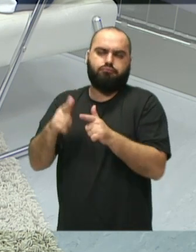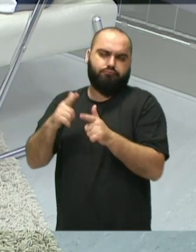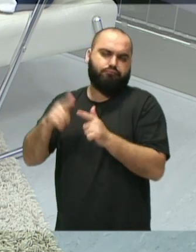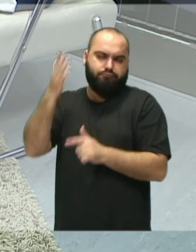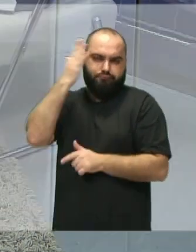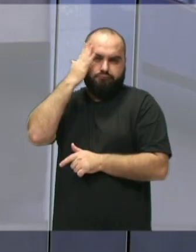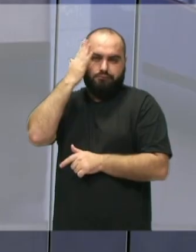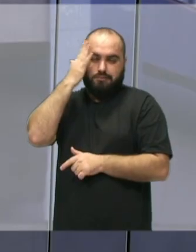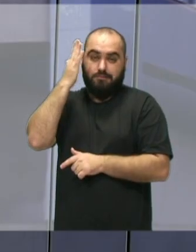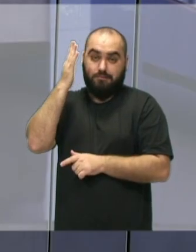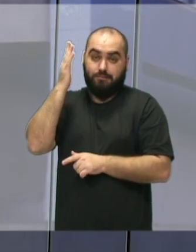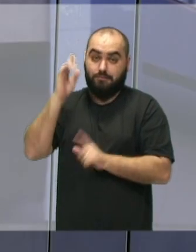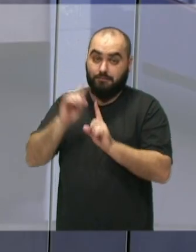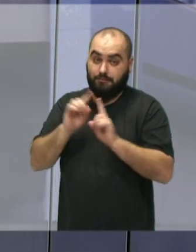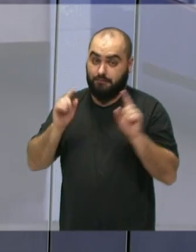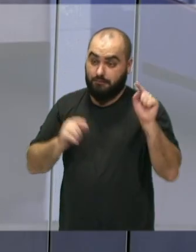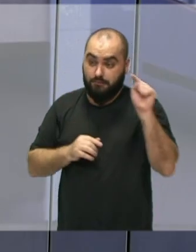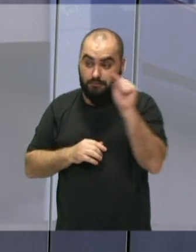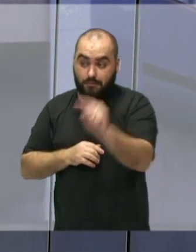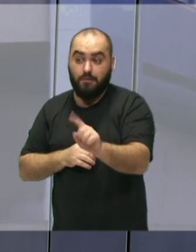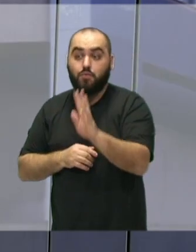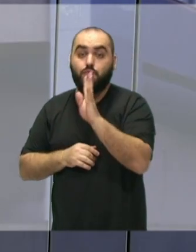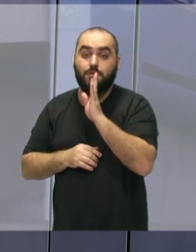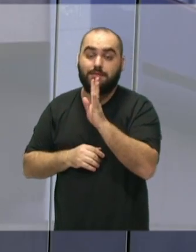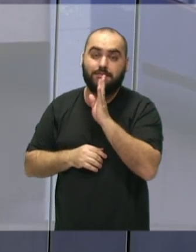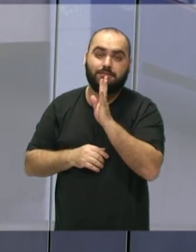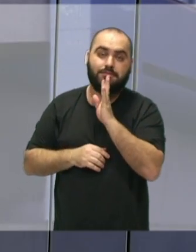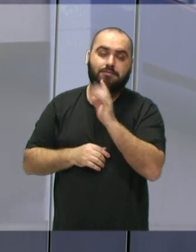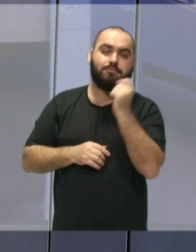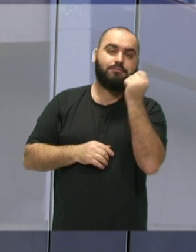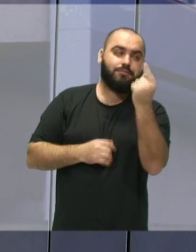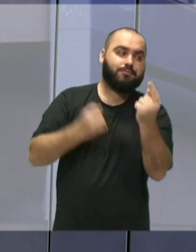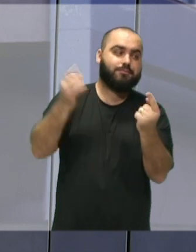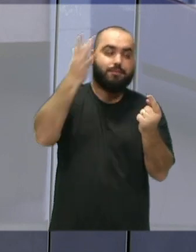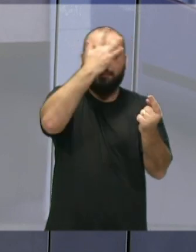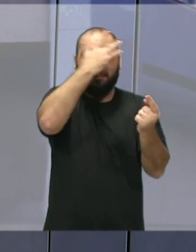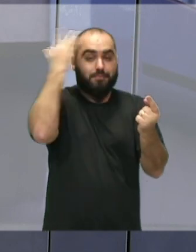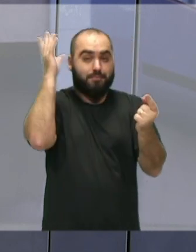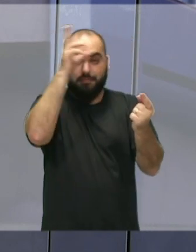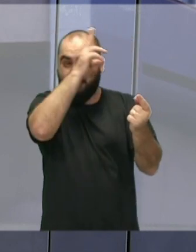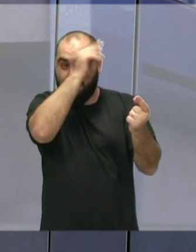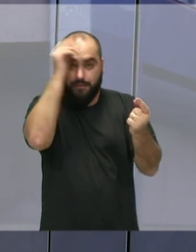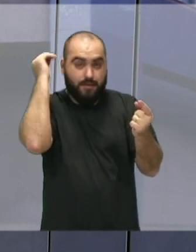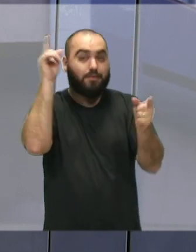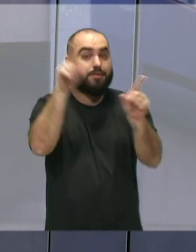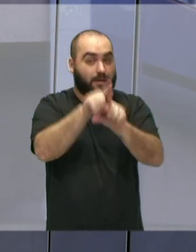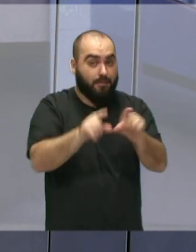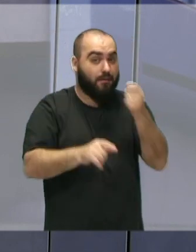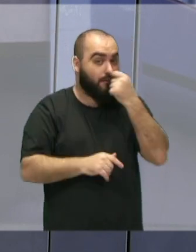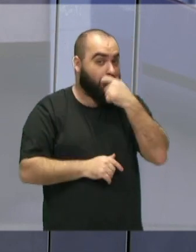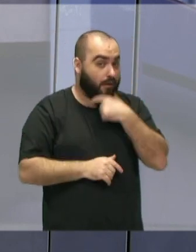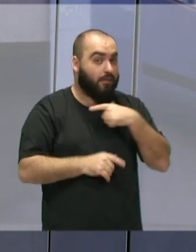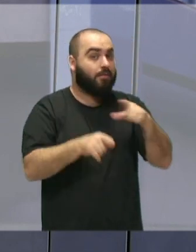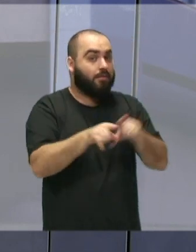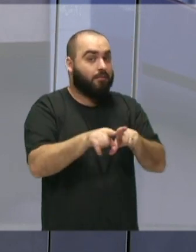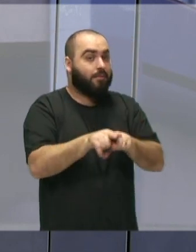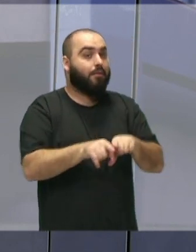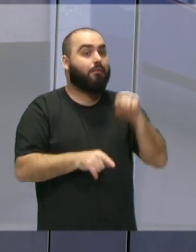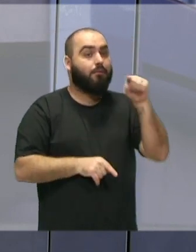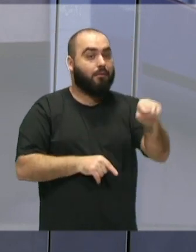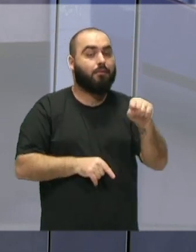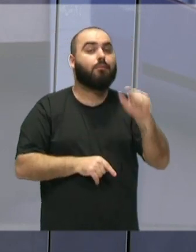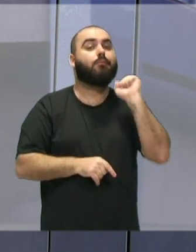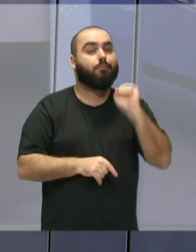que, sendo isso de conhecimento de algumas pessoas da prefeitura, inclusive do prefeito municipal, ele